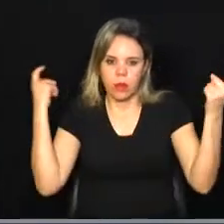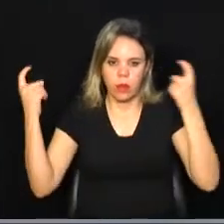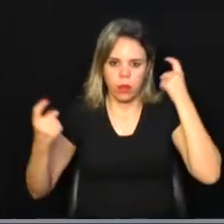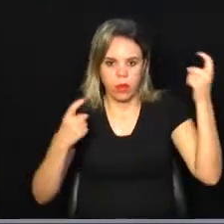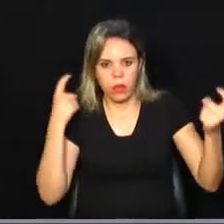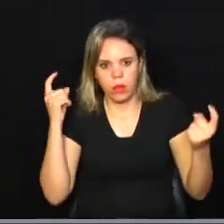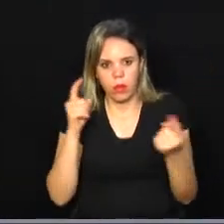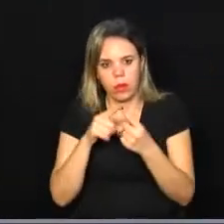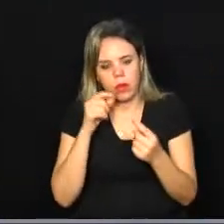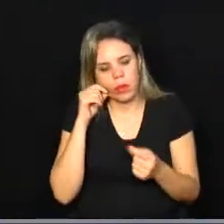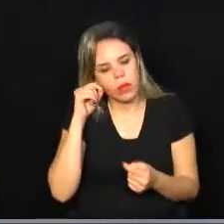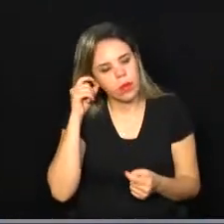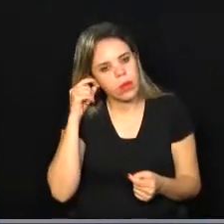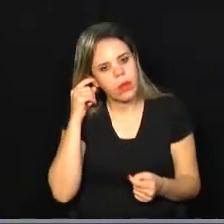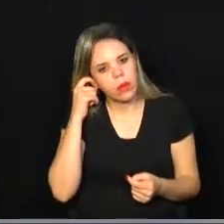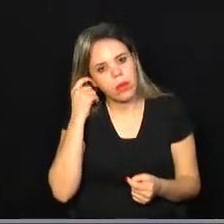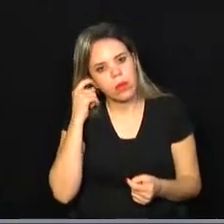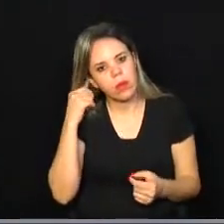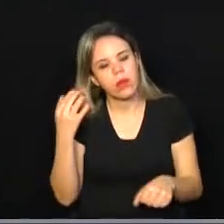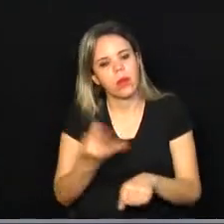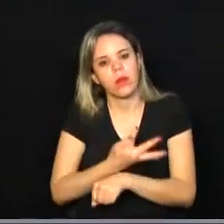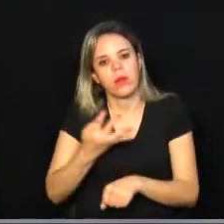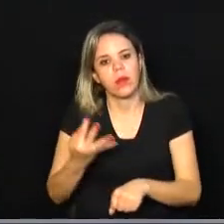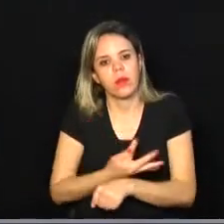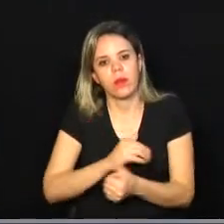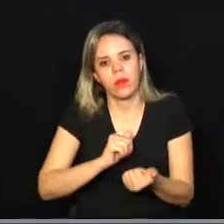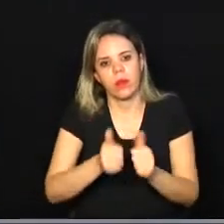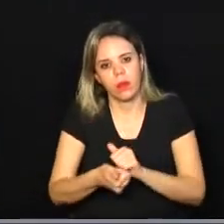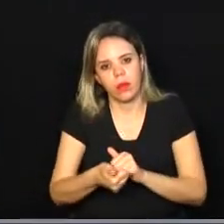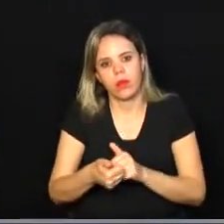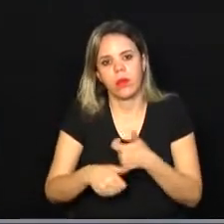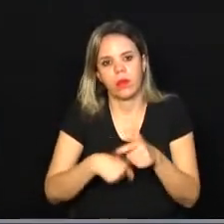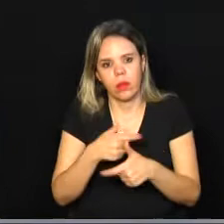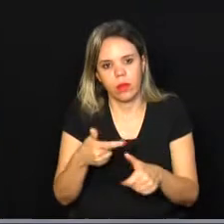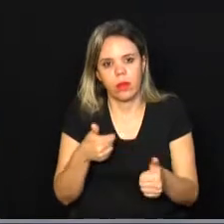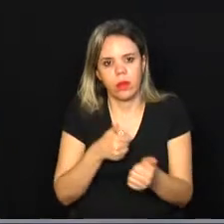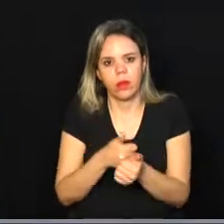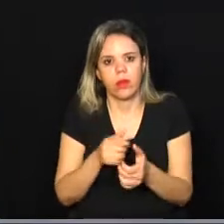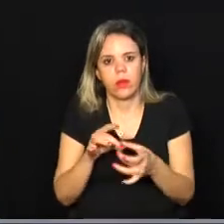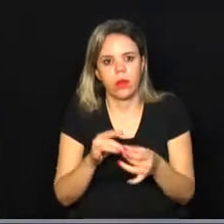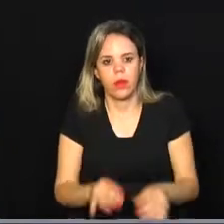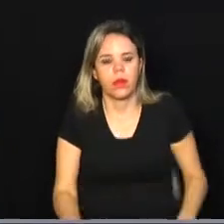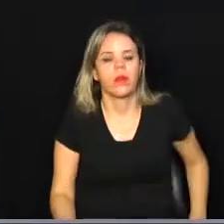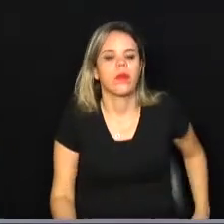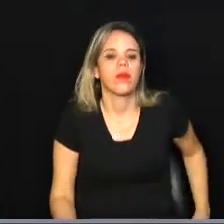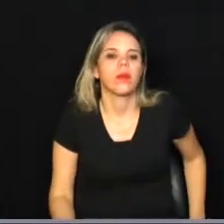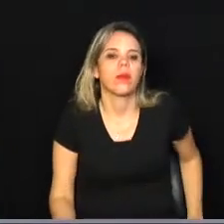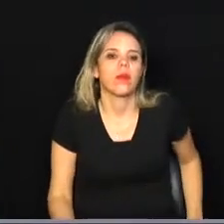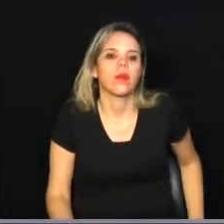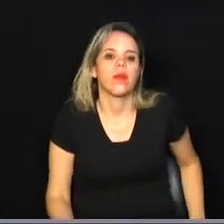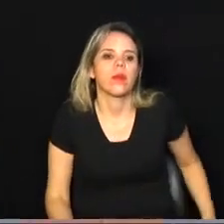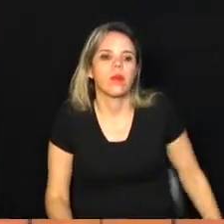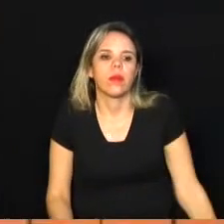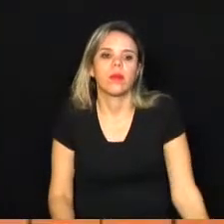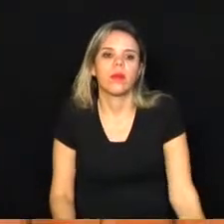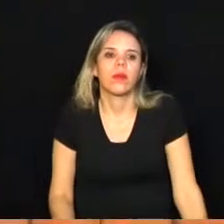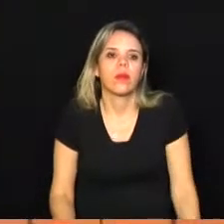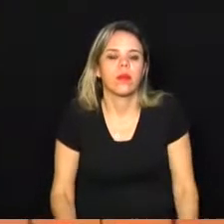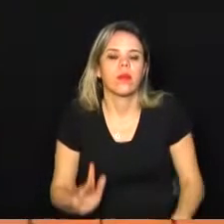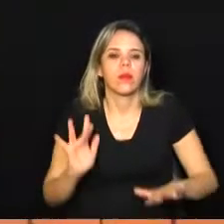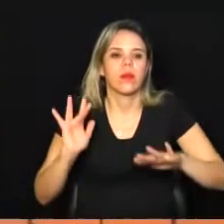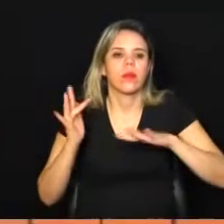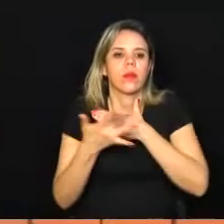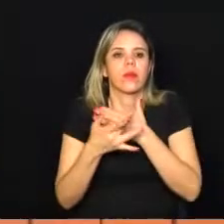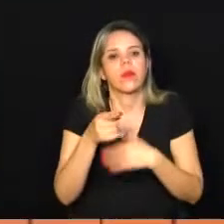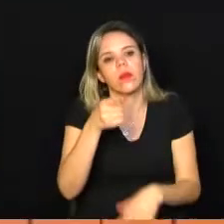nesse sentido. Agora, as dores dos atletas, elas tendem a ser bem próximas. Tá. Fator rede